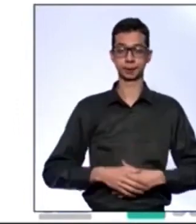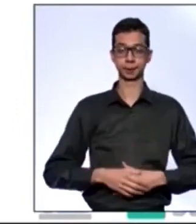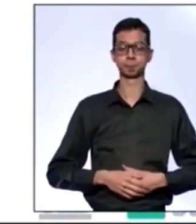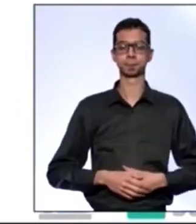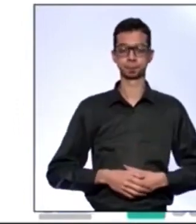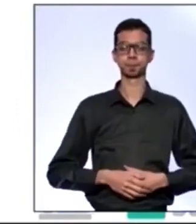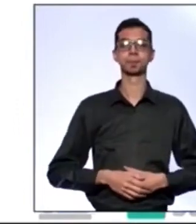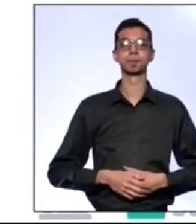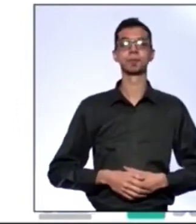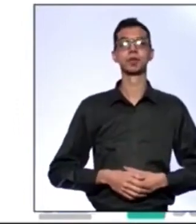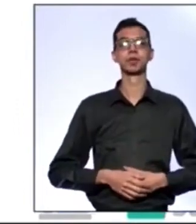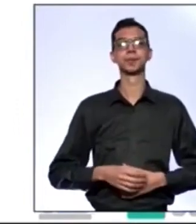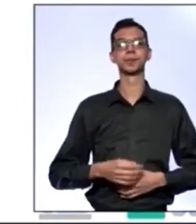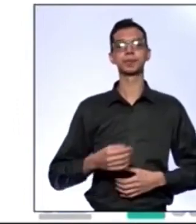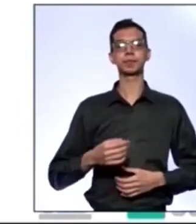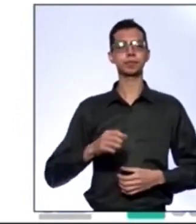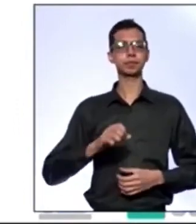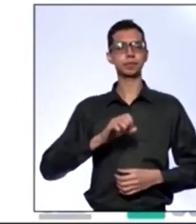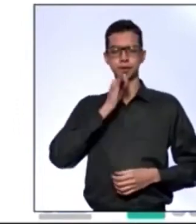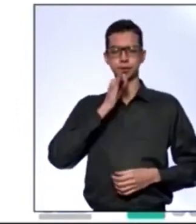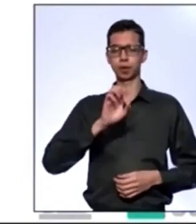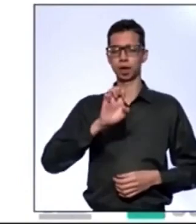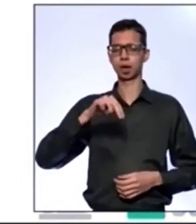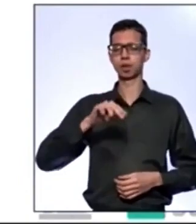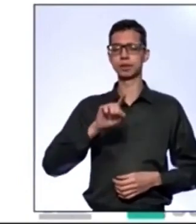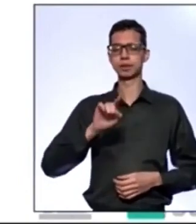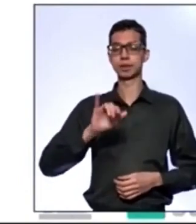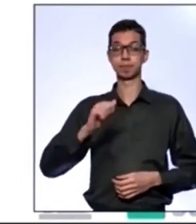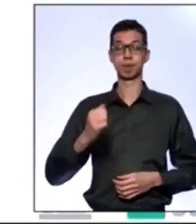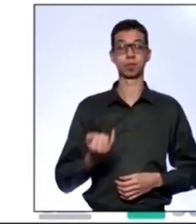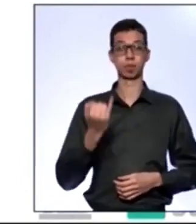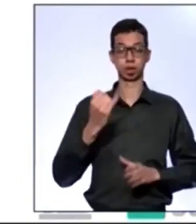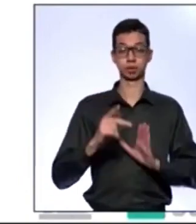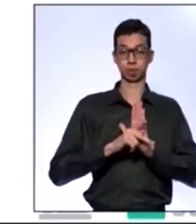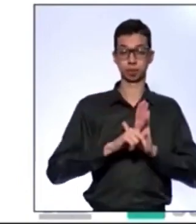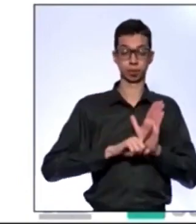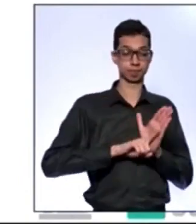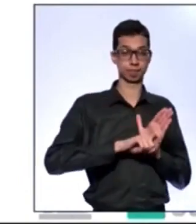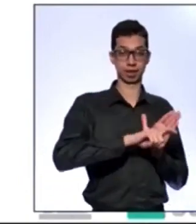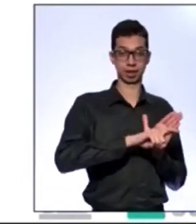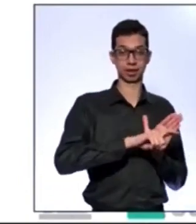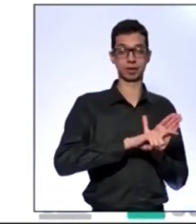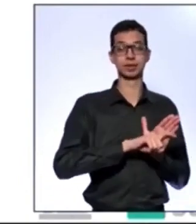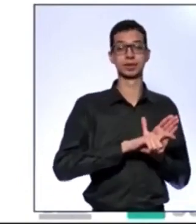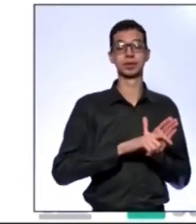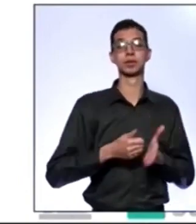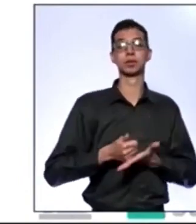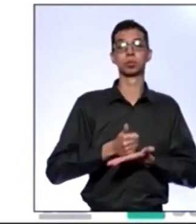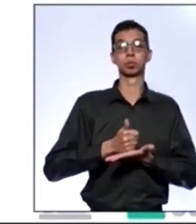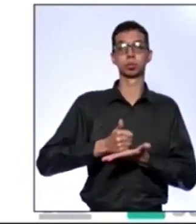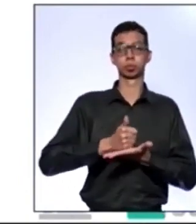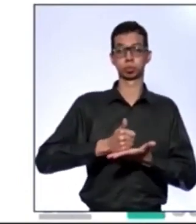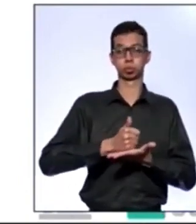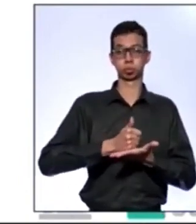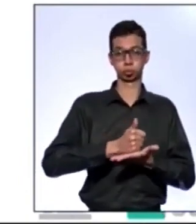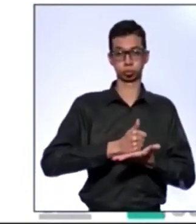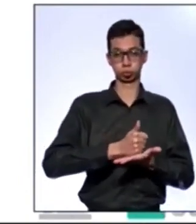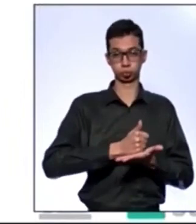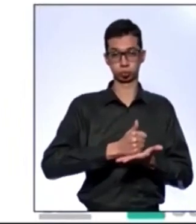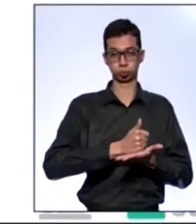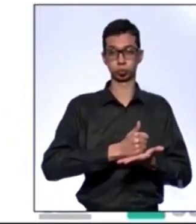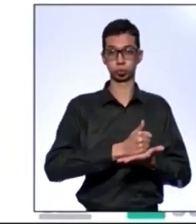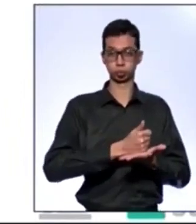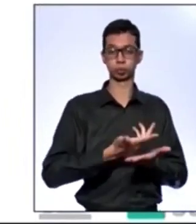químicas. Se uma enzima importante da bactéria for inibida por um antibiótico, significa que essa bactéria não